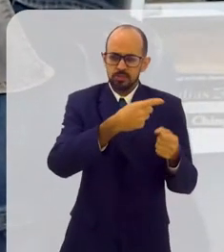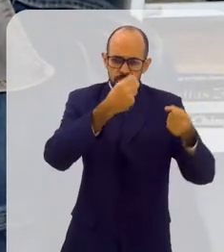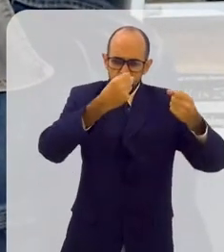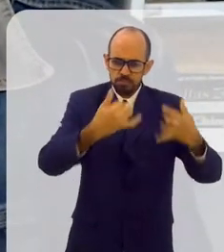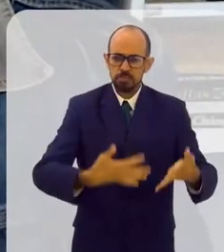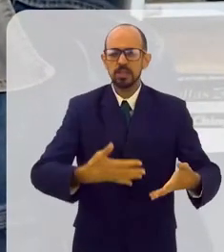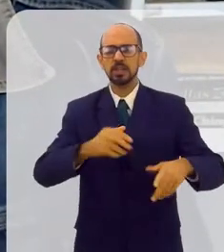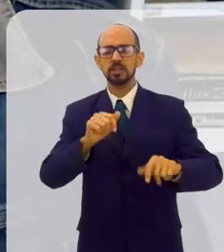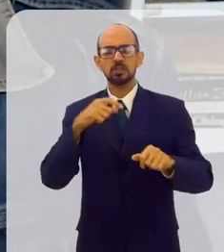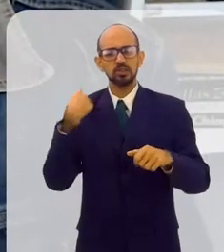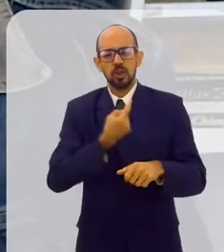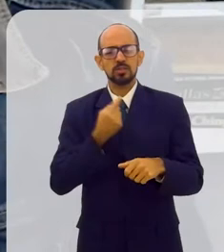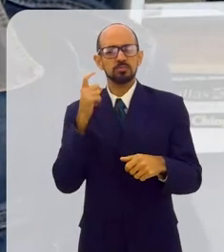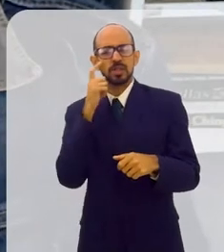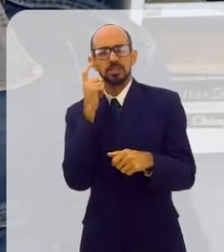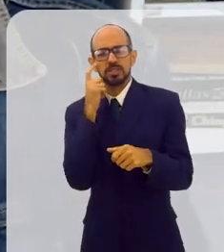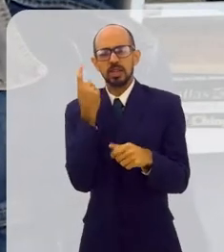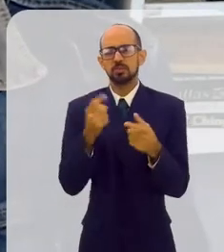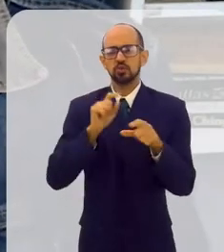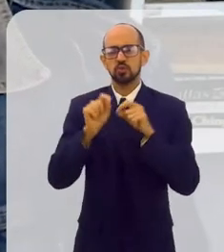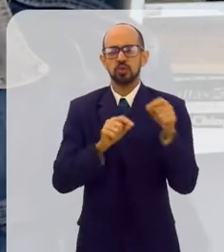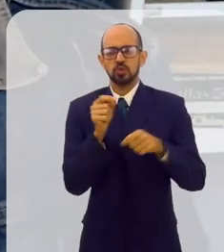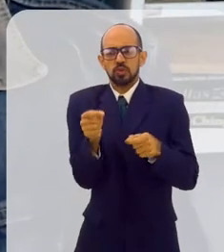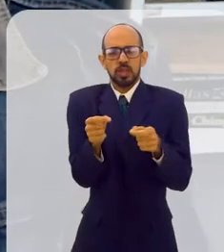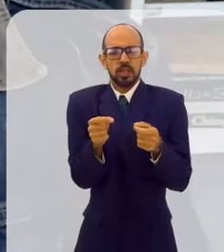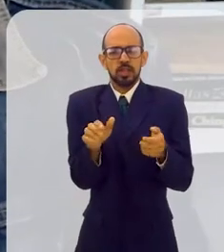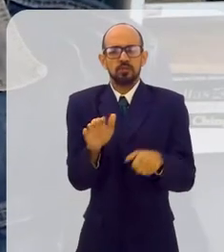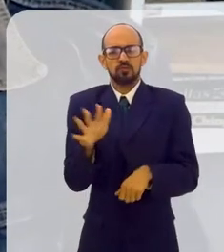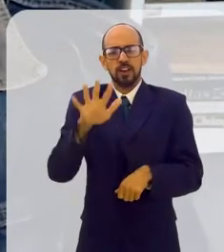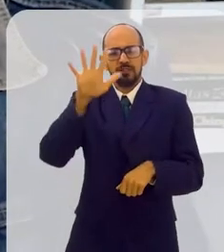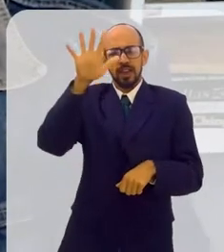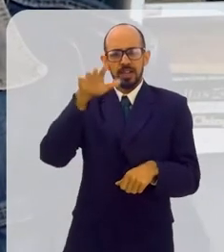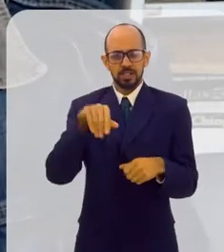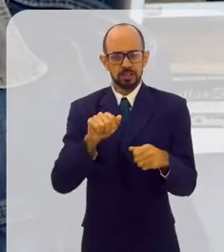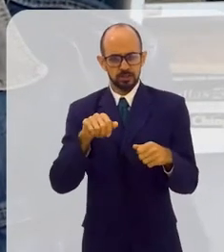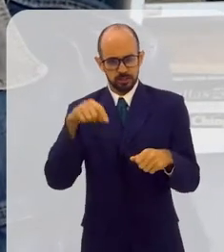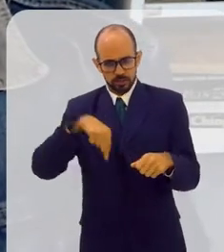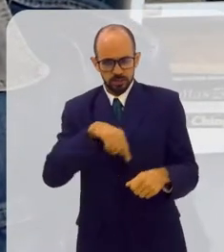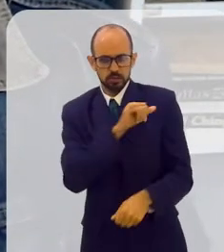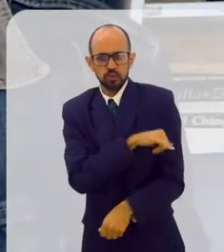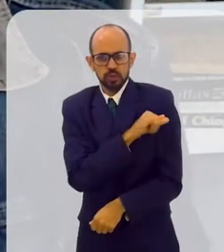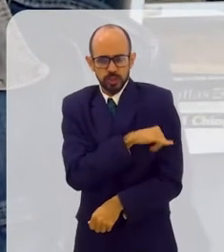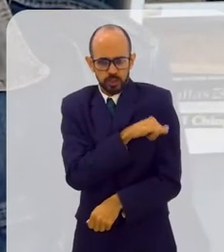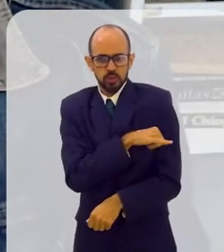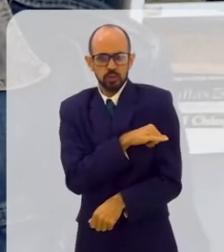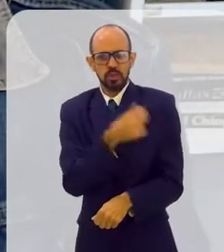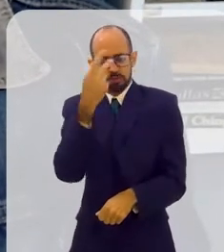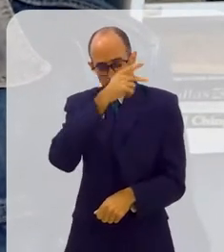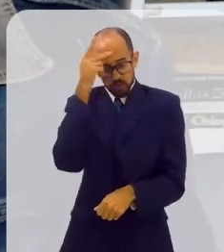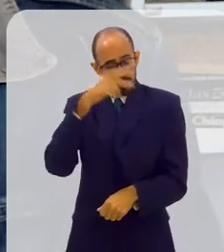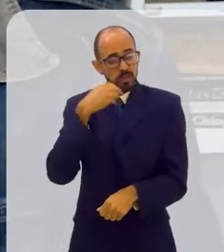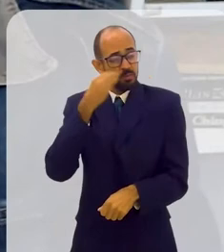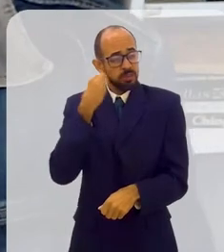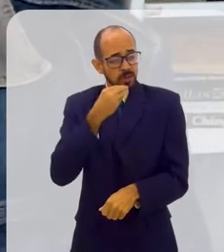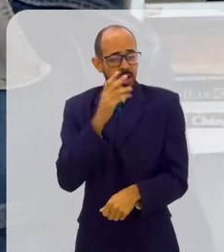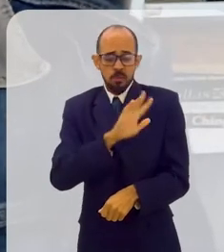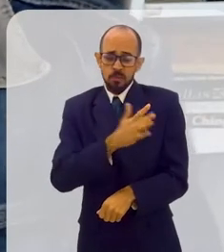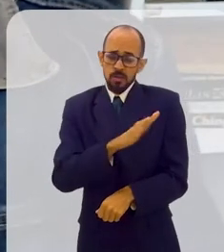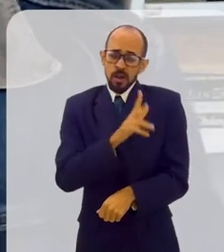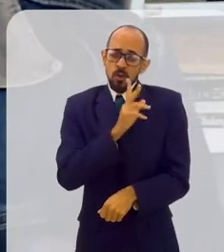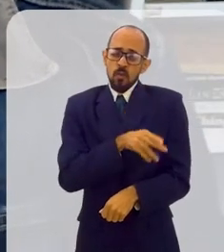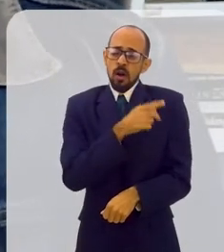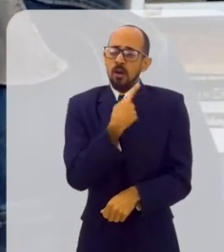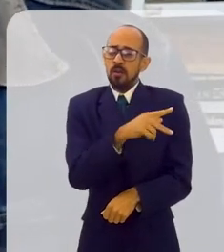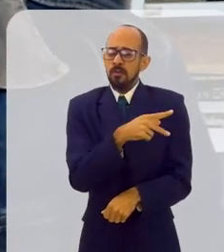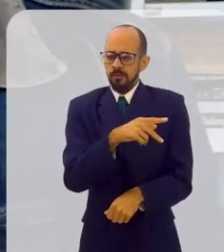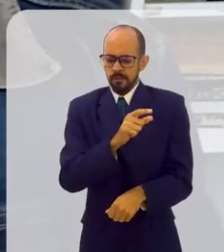vivência, a gente pensa logo nos subúrbios do Rio, onde as pessoas têm uma experiência bastante semelhante à que você